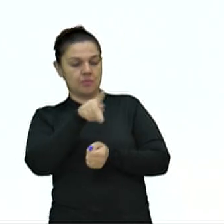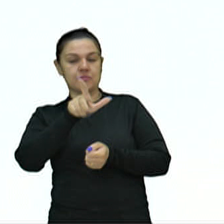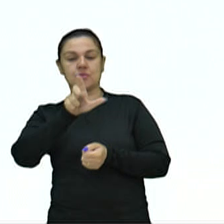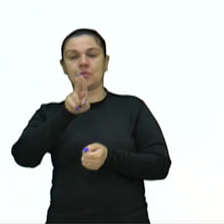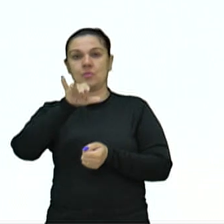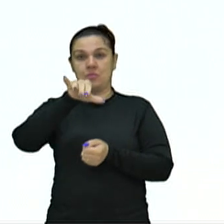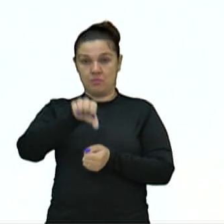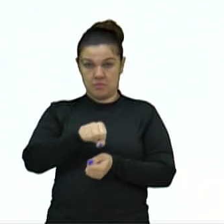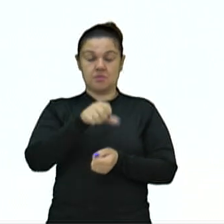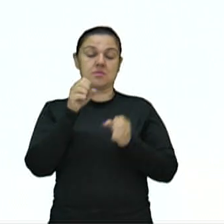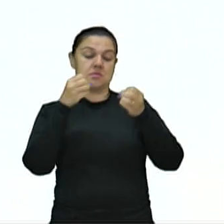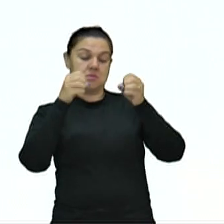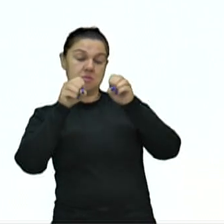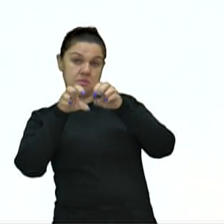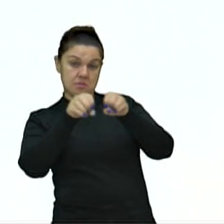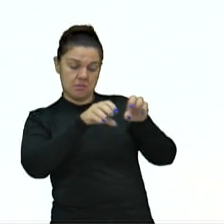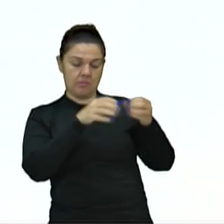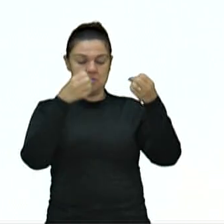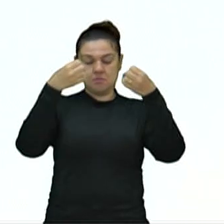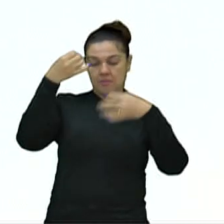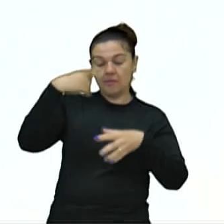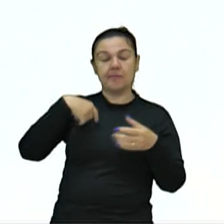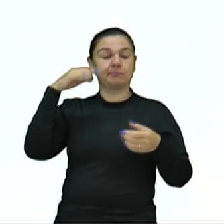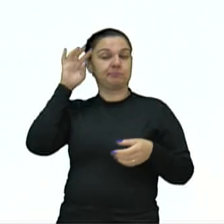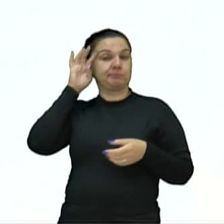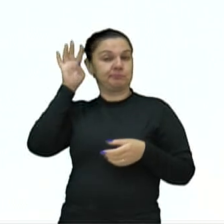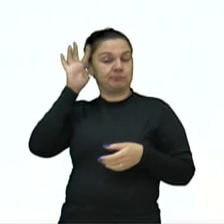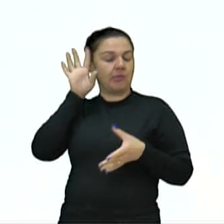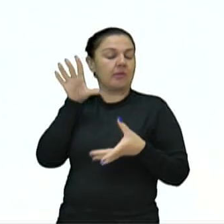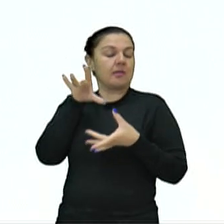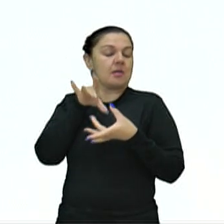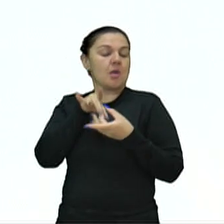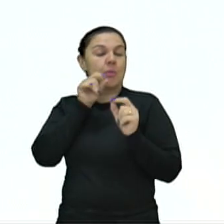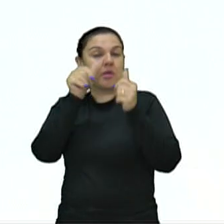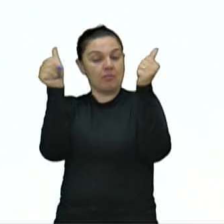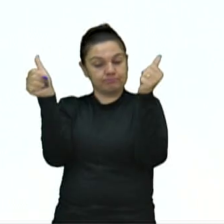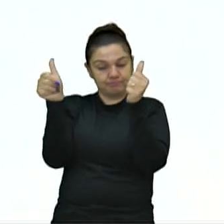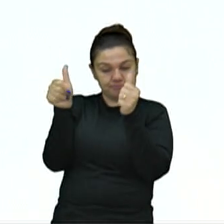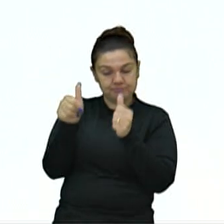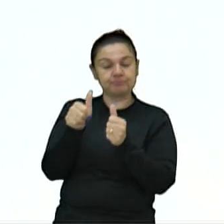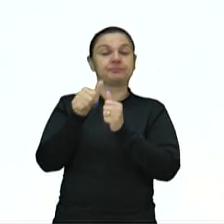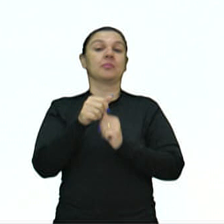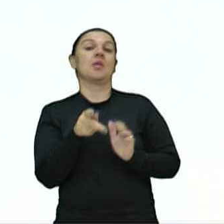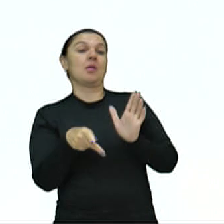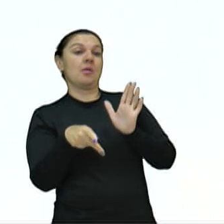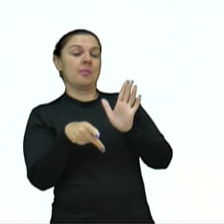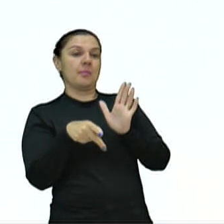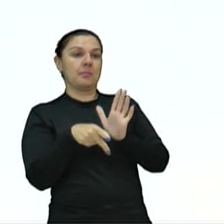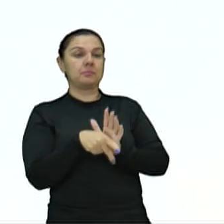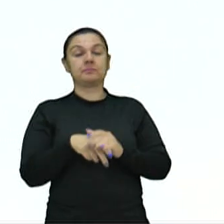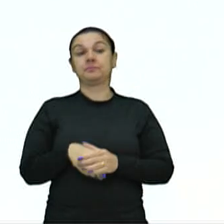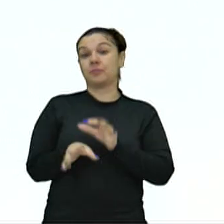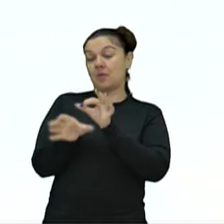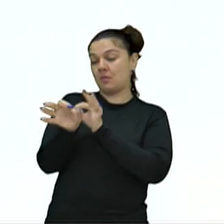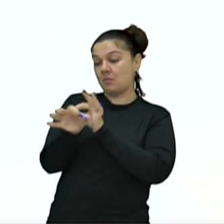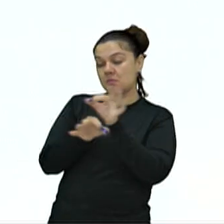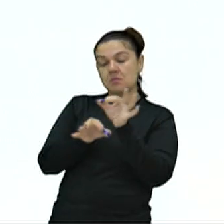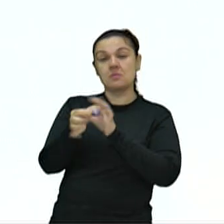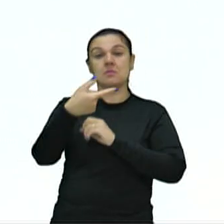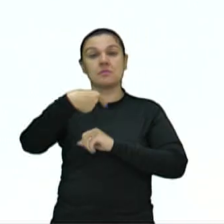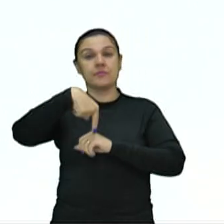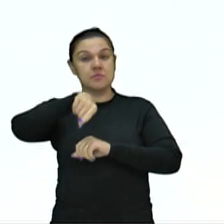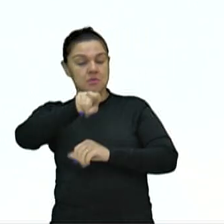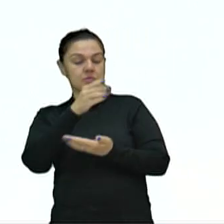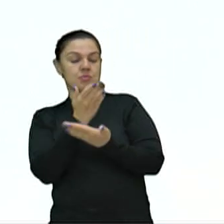Henrique. Lá você teve uma noção sobre o que é o estruturalismo, você estudou sobre